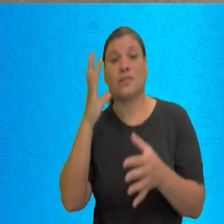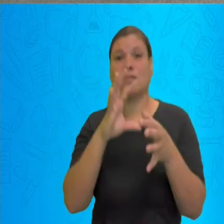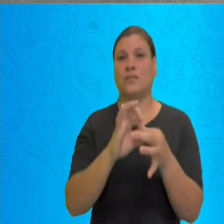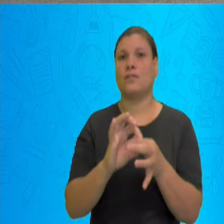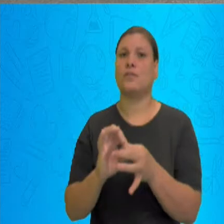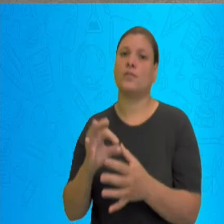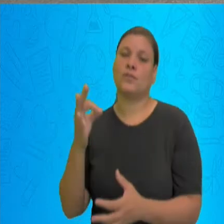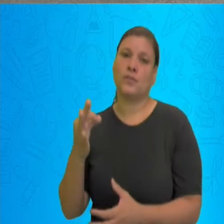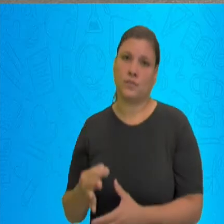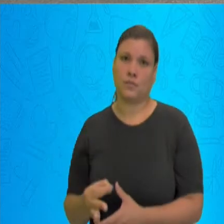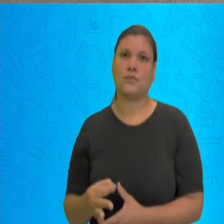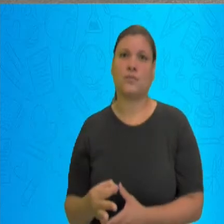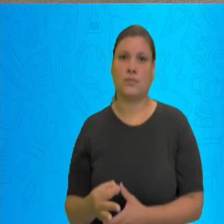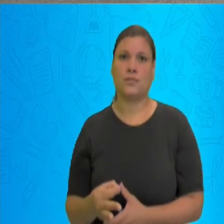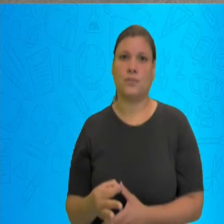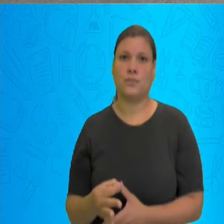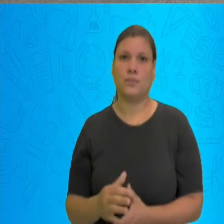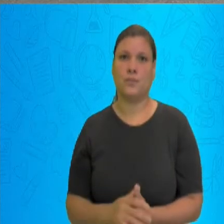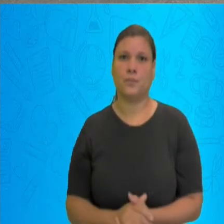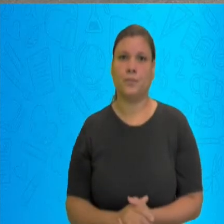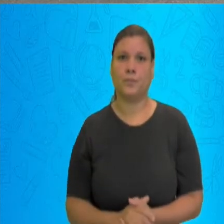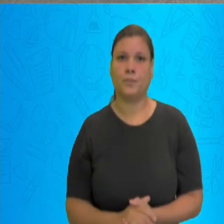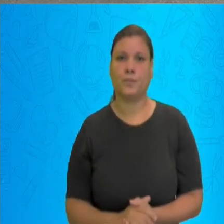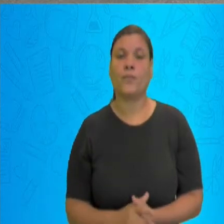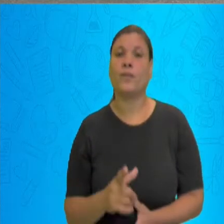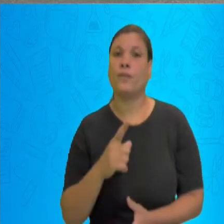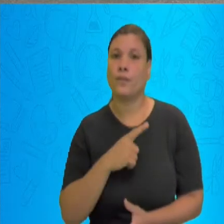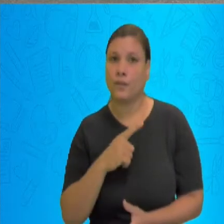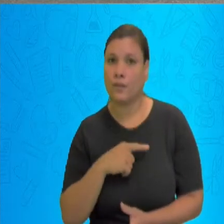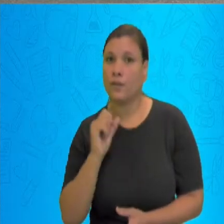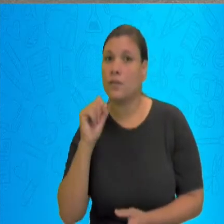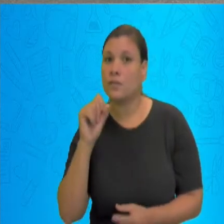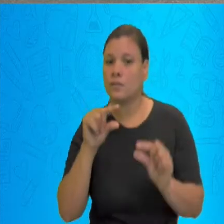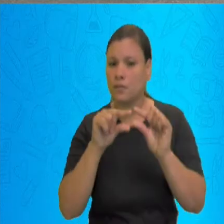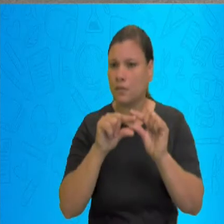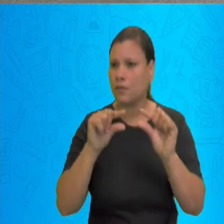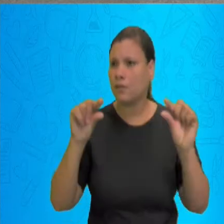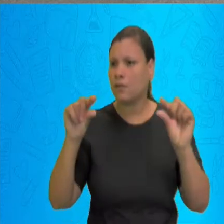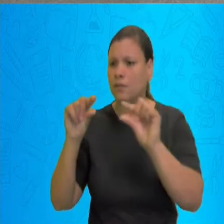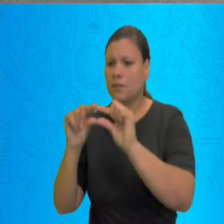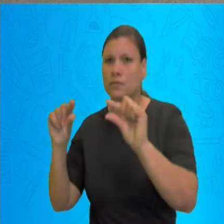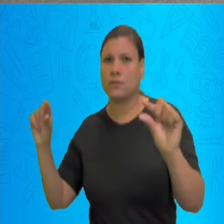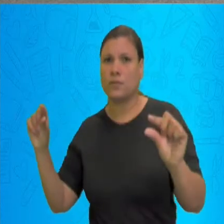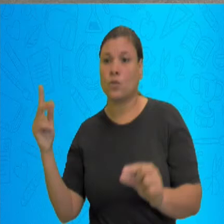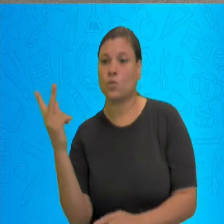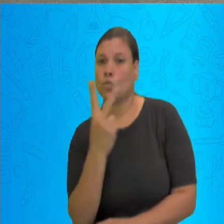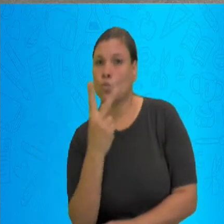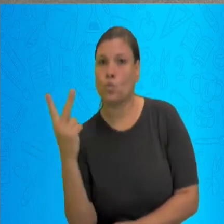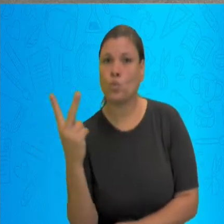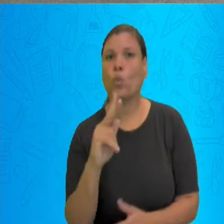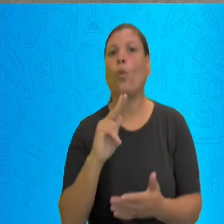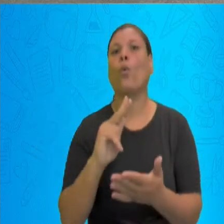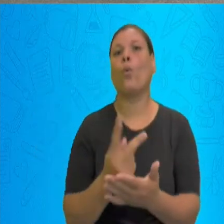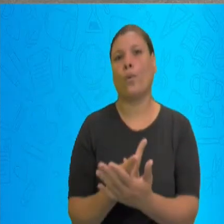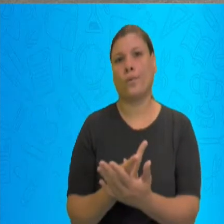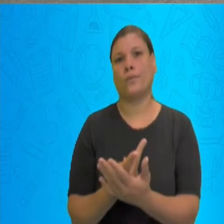que transmitiram uma ideia só. Eu já tinha